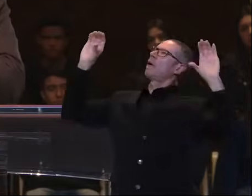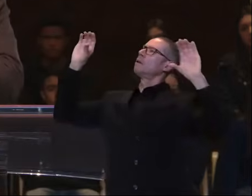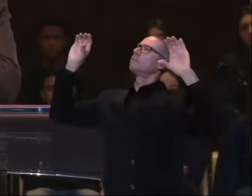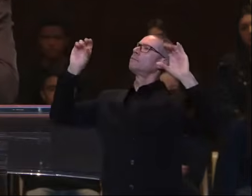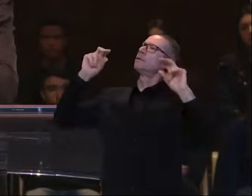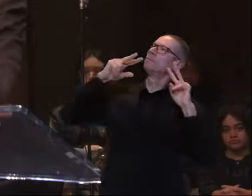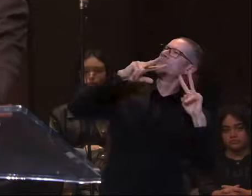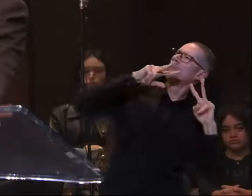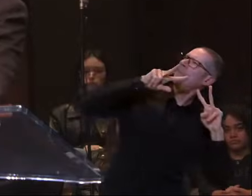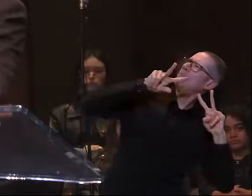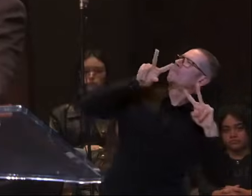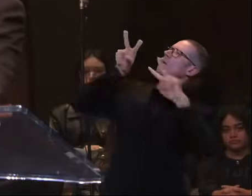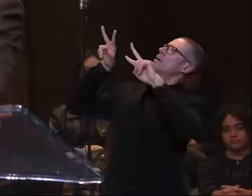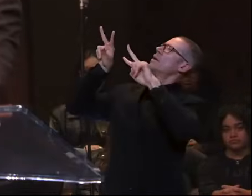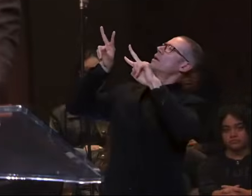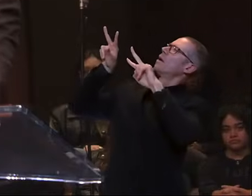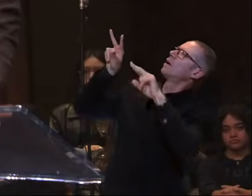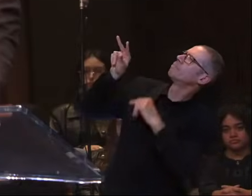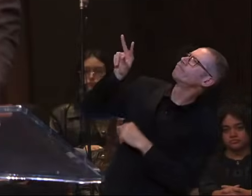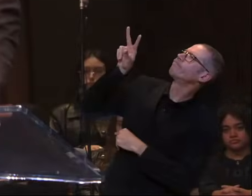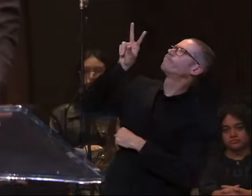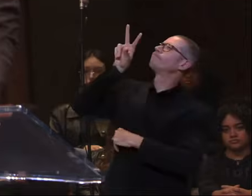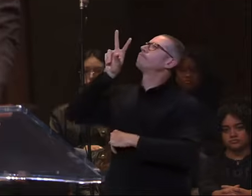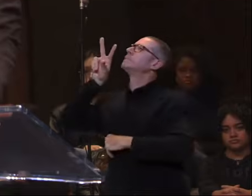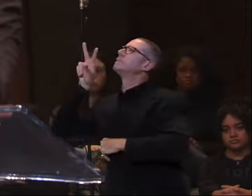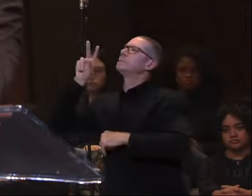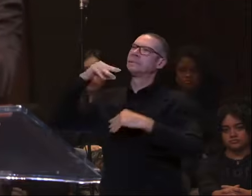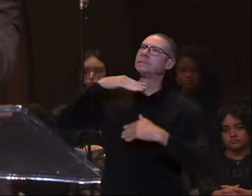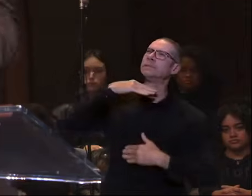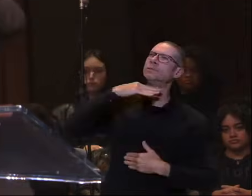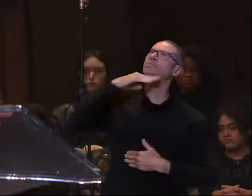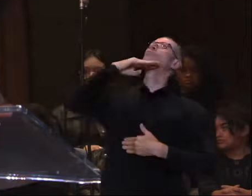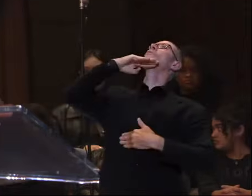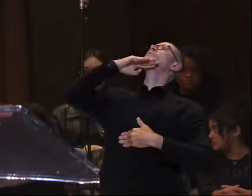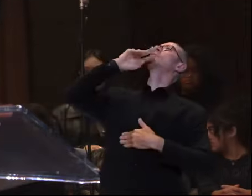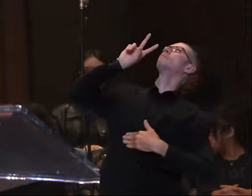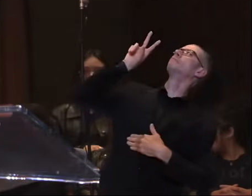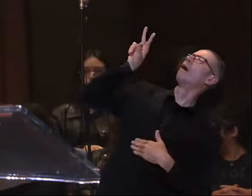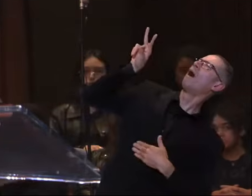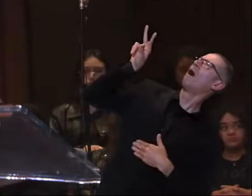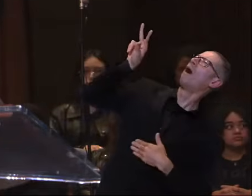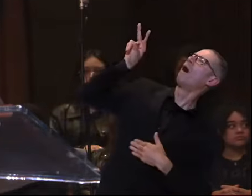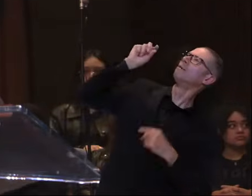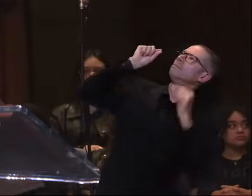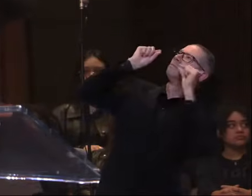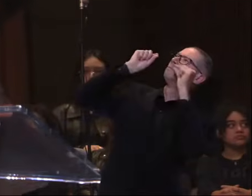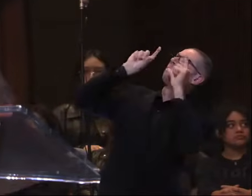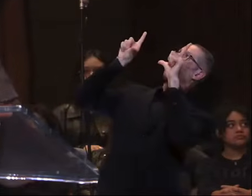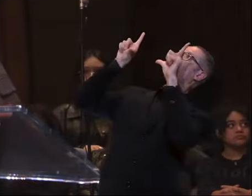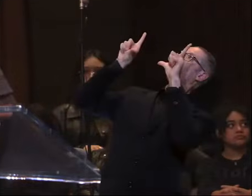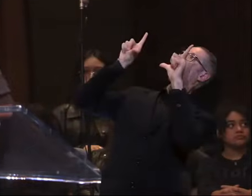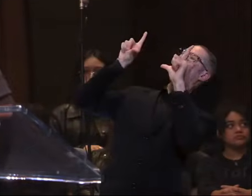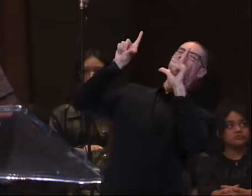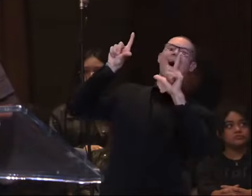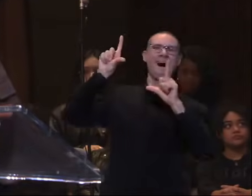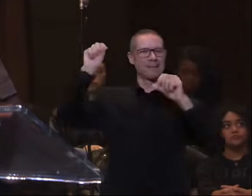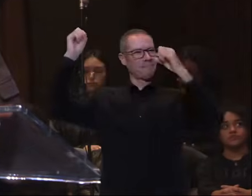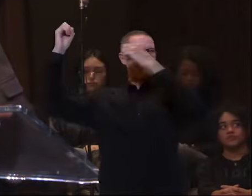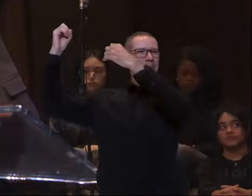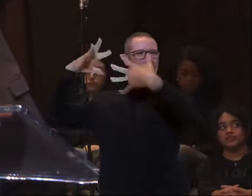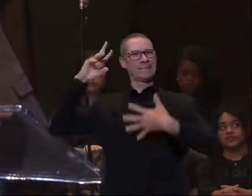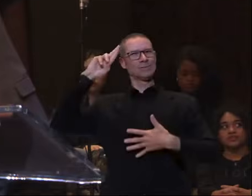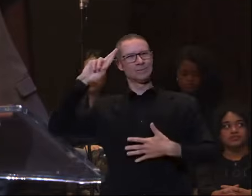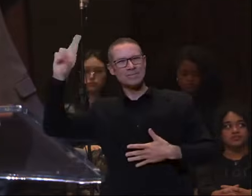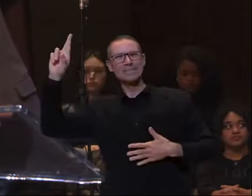para enxergar elas você tem que levantar o rosto, levantar os olhos. As bênçãos do